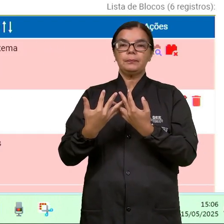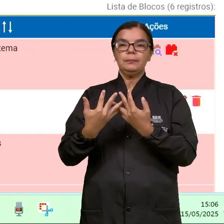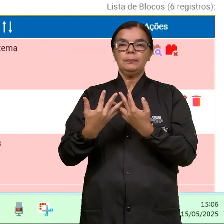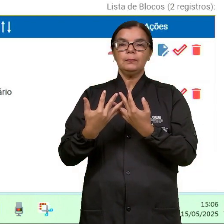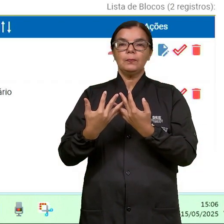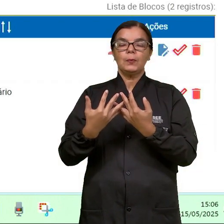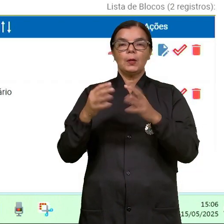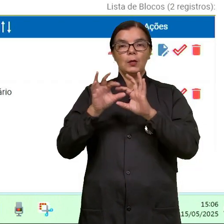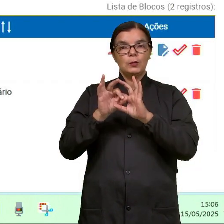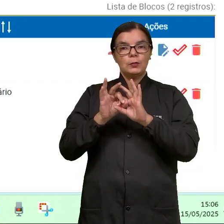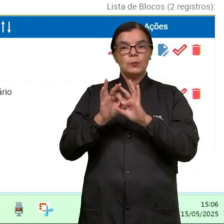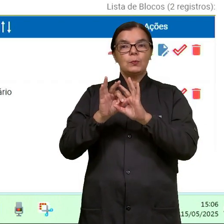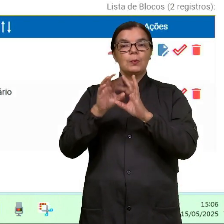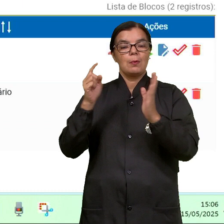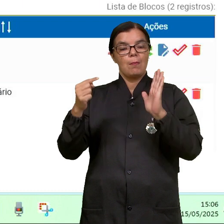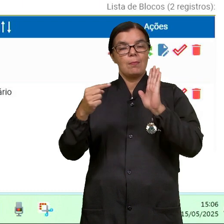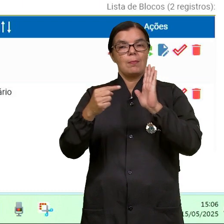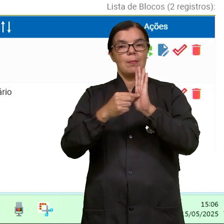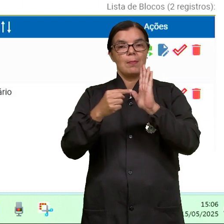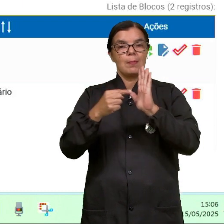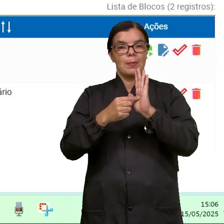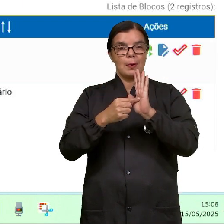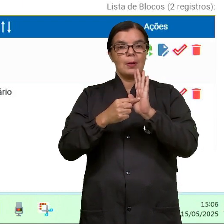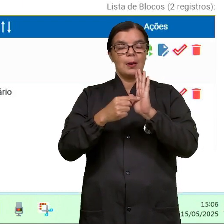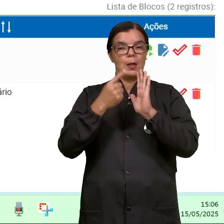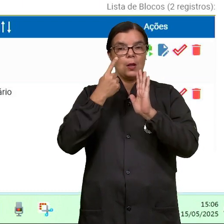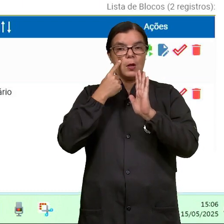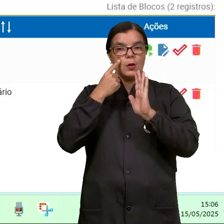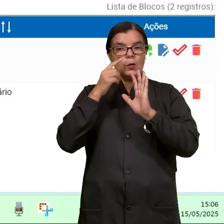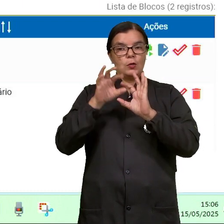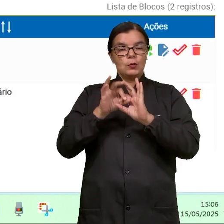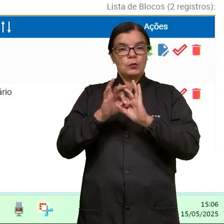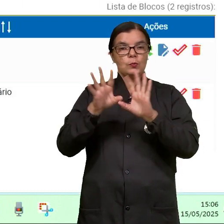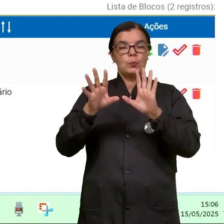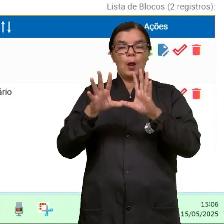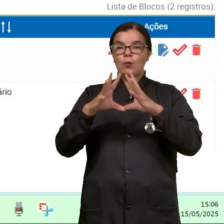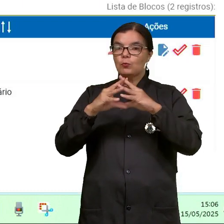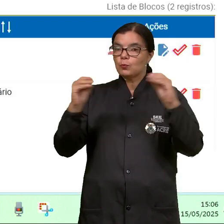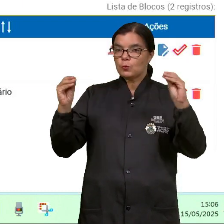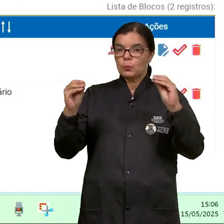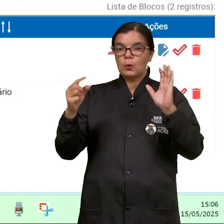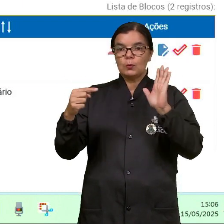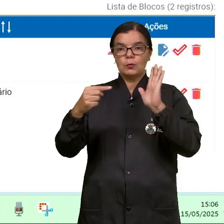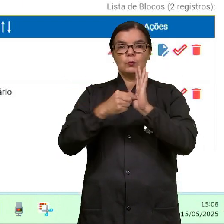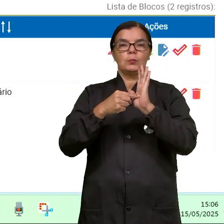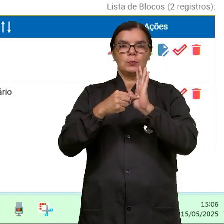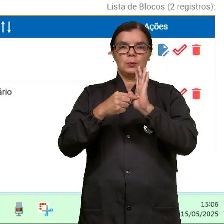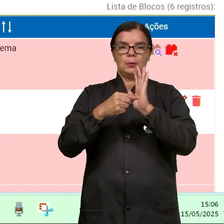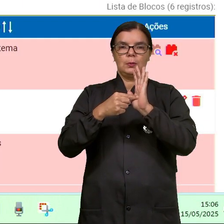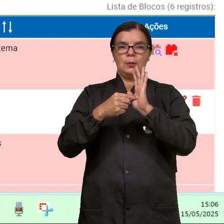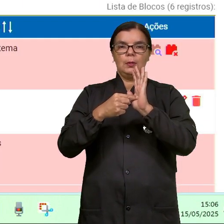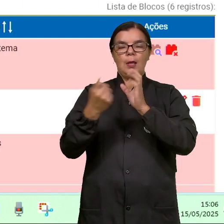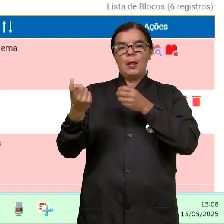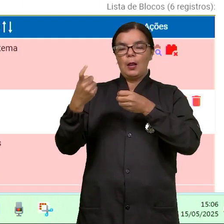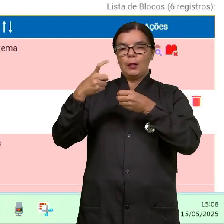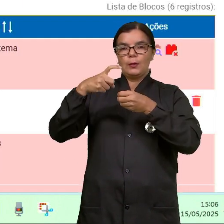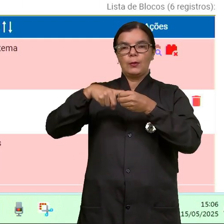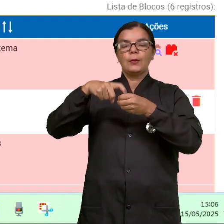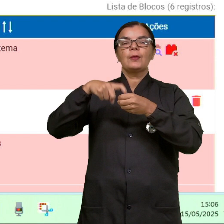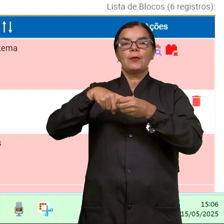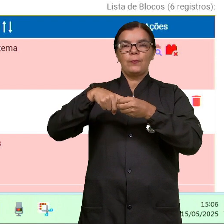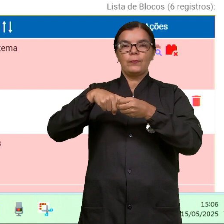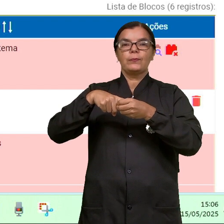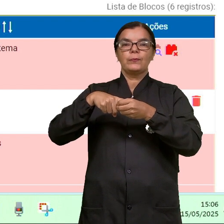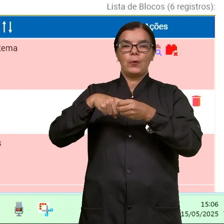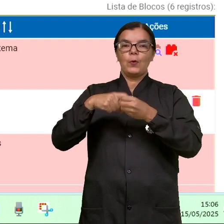se eu clicar aqui em cima, ó, você vê que quando eu disponibilizei aqui, ele sumiu, né? Se eu clicar aqui, ó, em disponibilizado, ele volta. Você